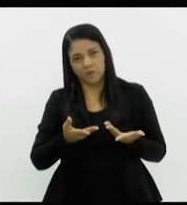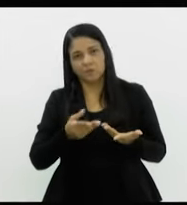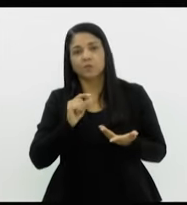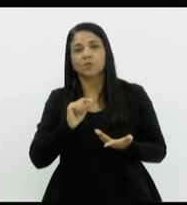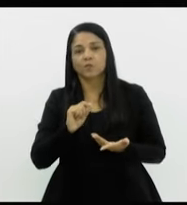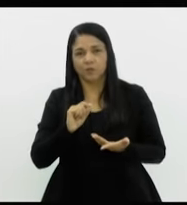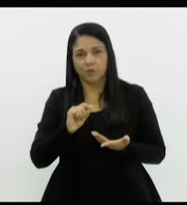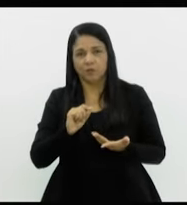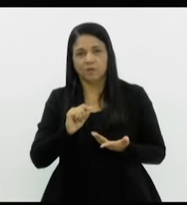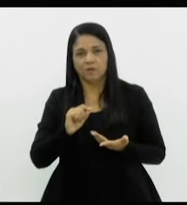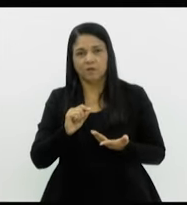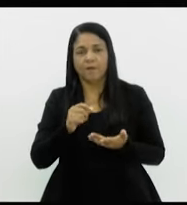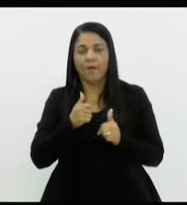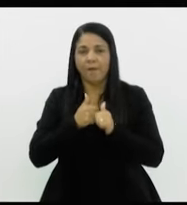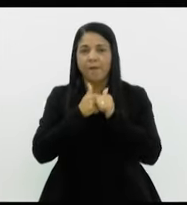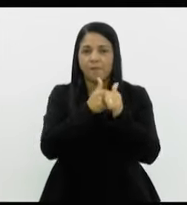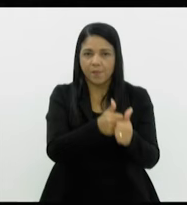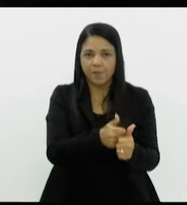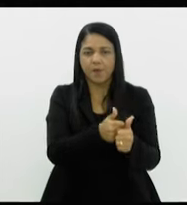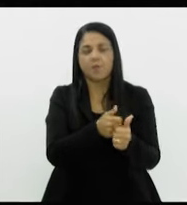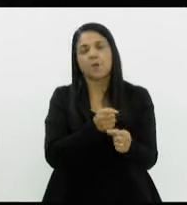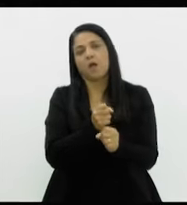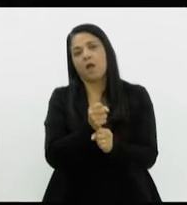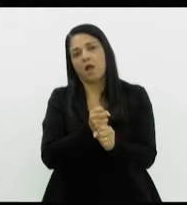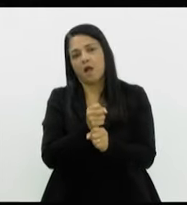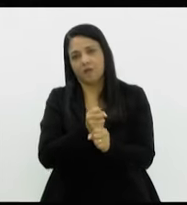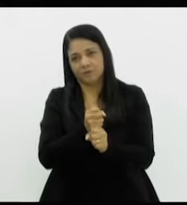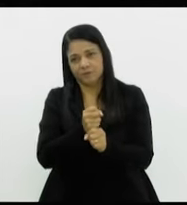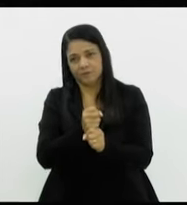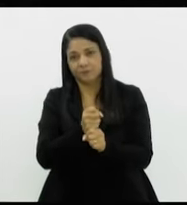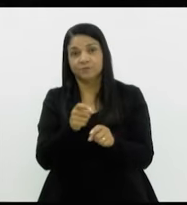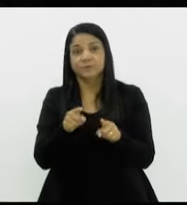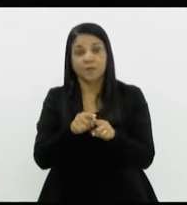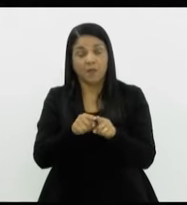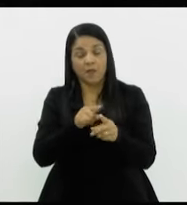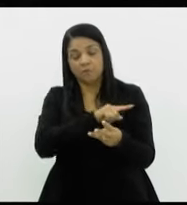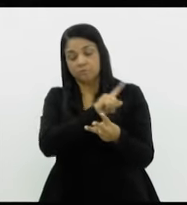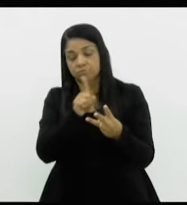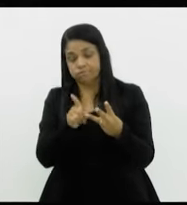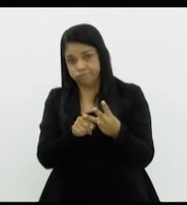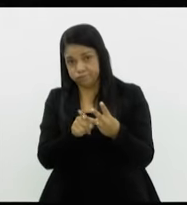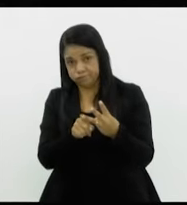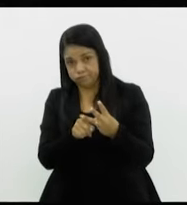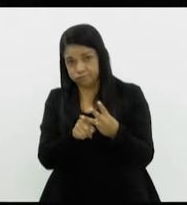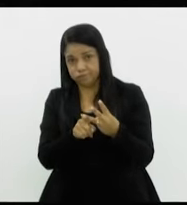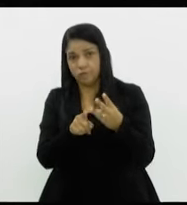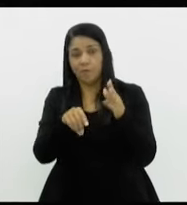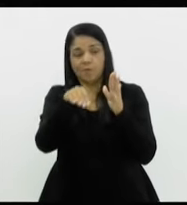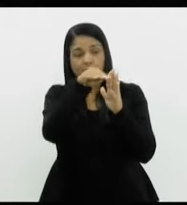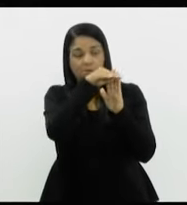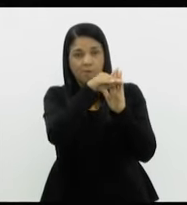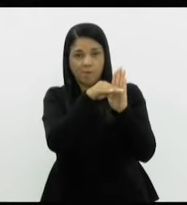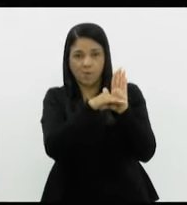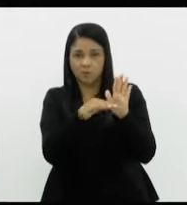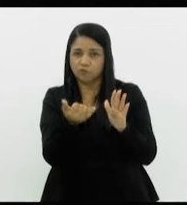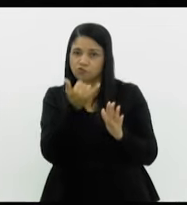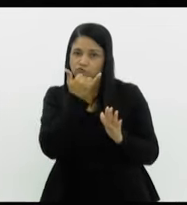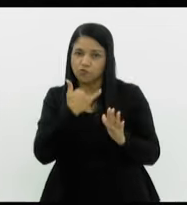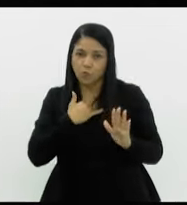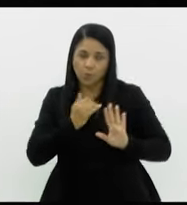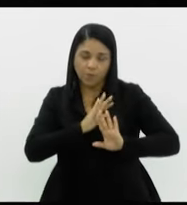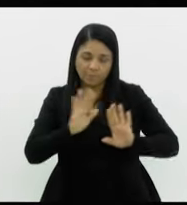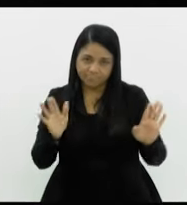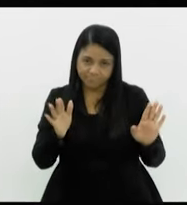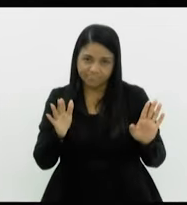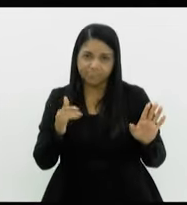que nós temos acompanhado há muitos anos. Chama atenção também, e aí é uma pauta que, me desculpem chover no molhado, mas